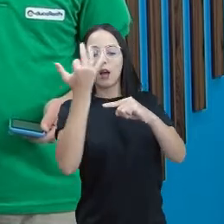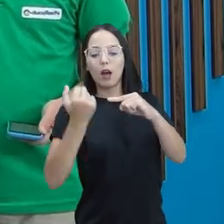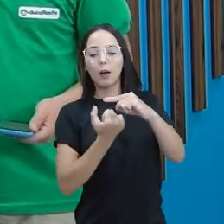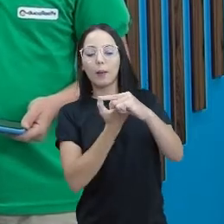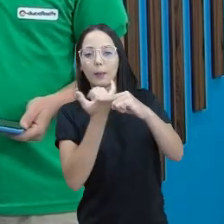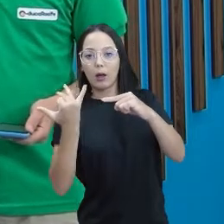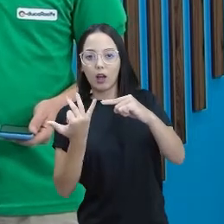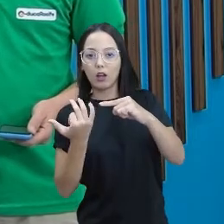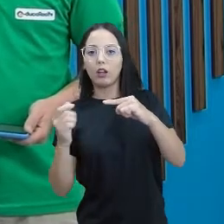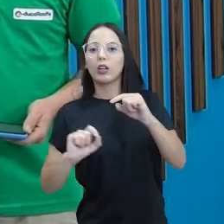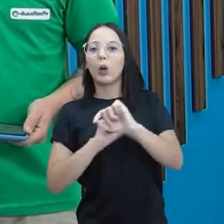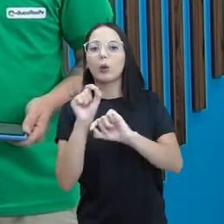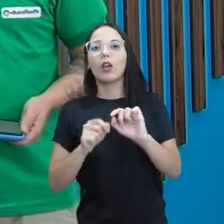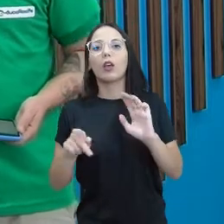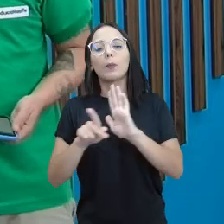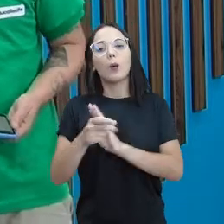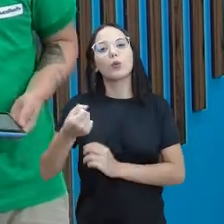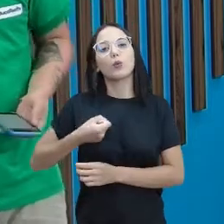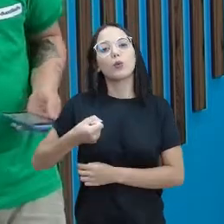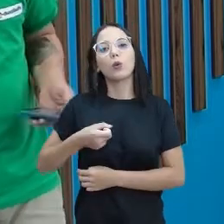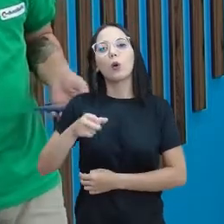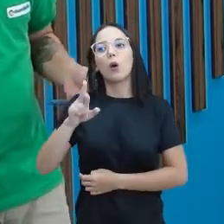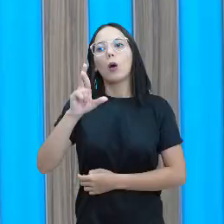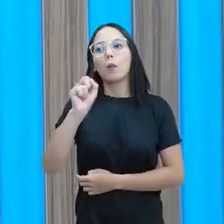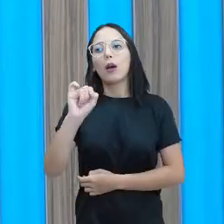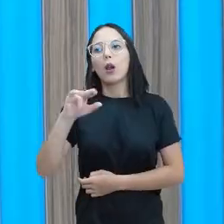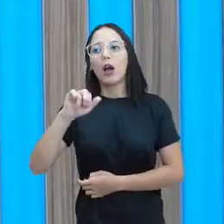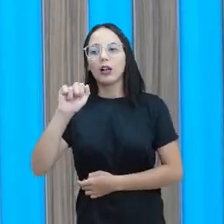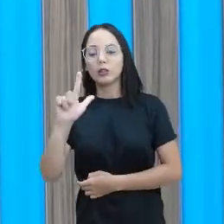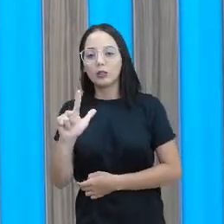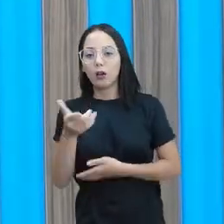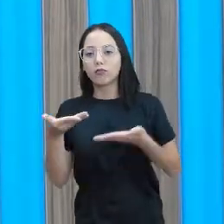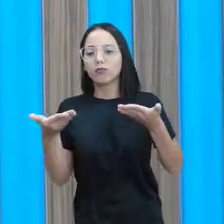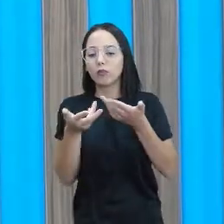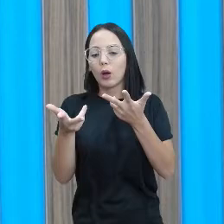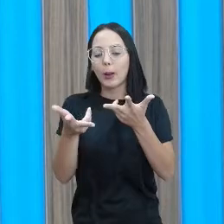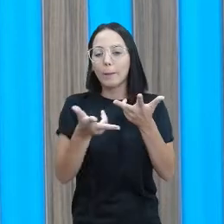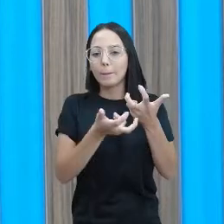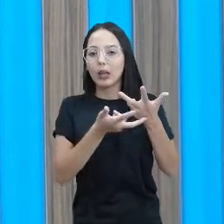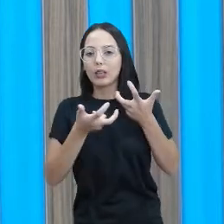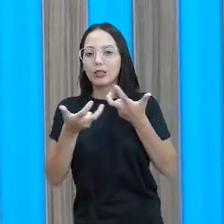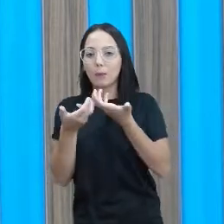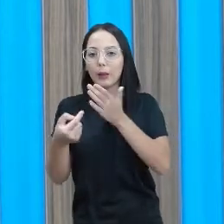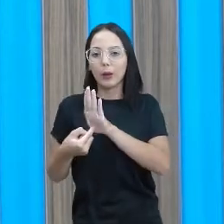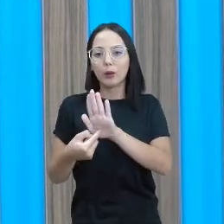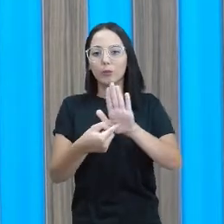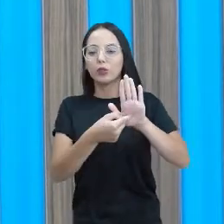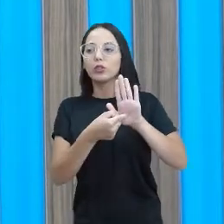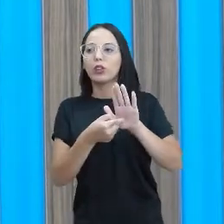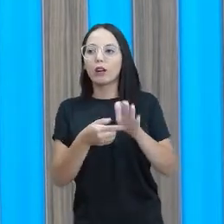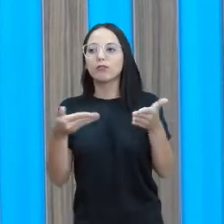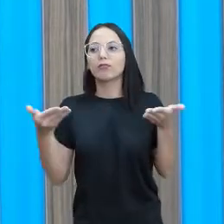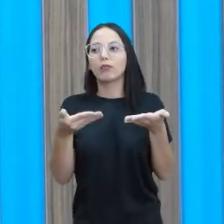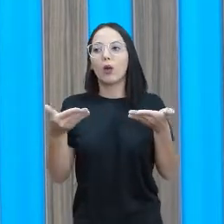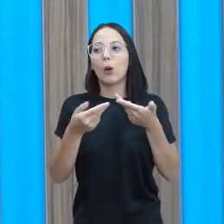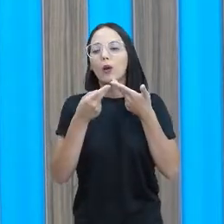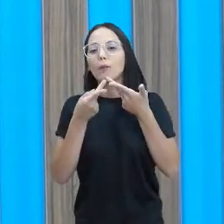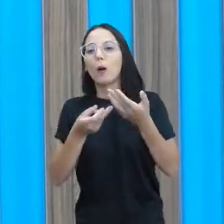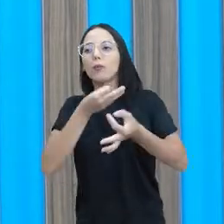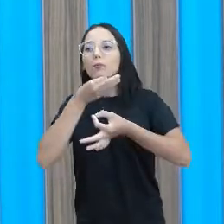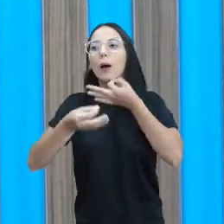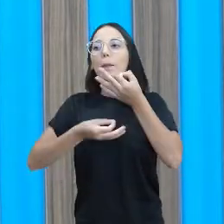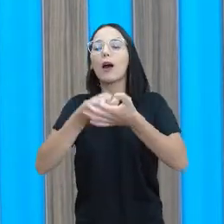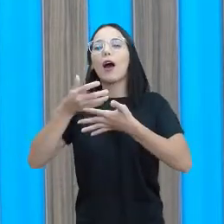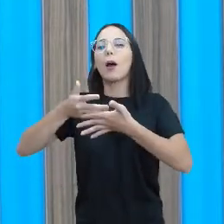expoente sendo um número racional, tá certo? Então a gente vai perceber, né, a gente vai trazer agora para um pouco dos comentários